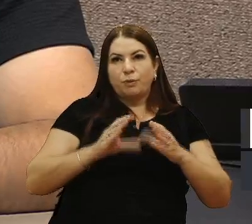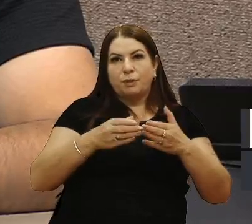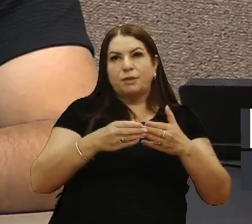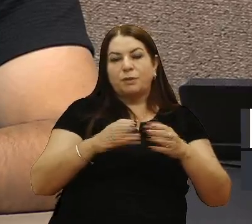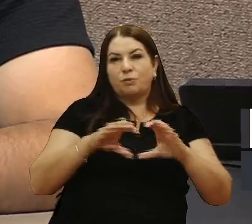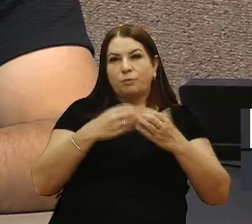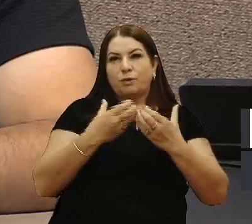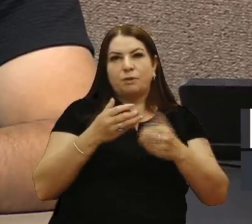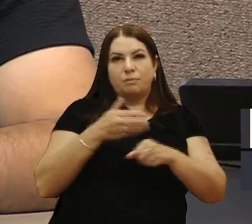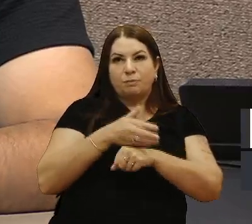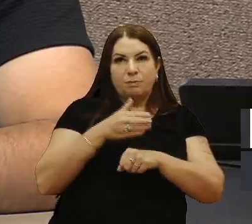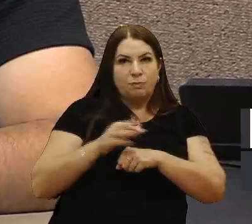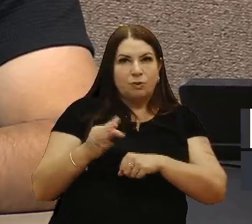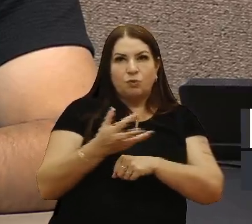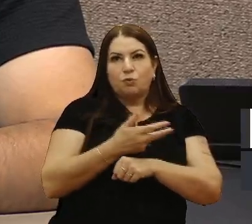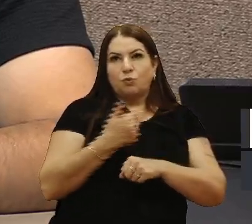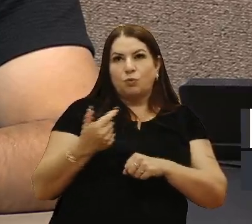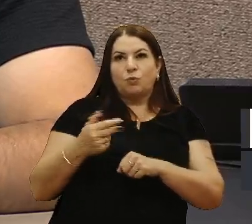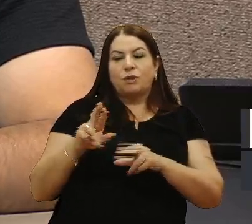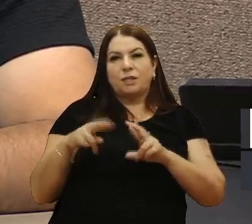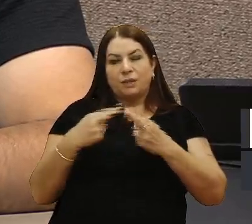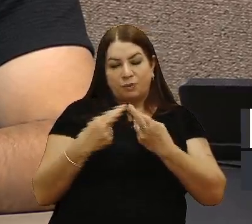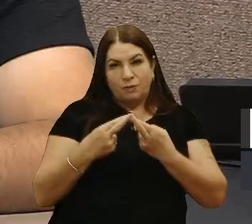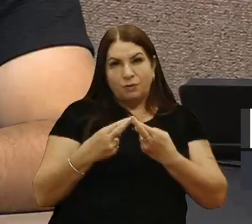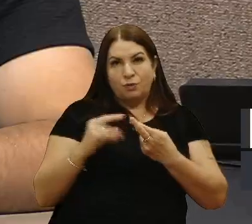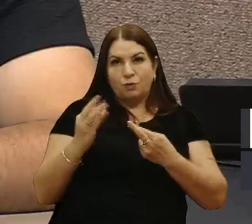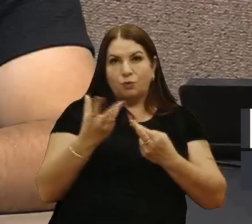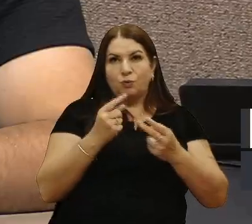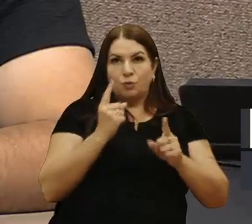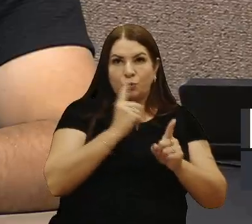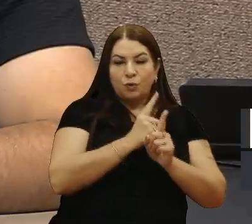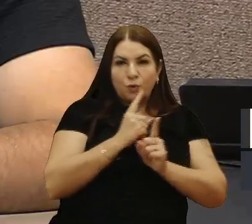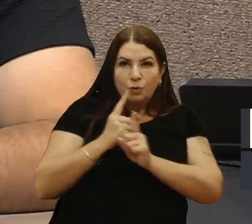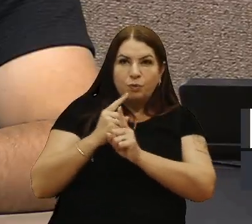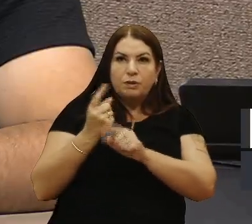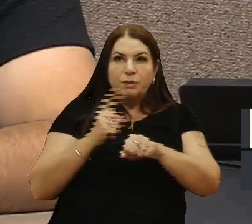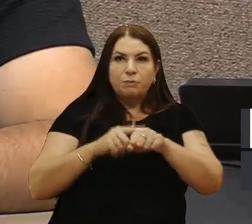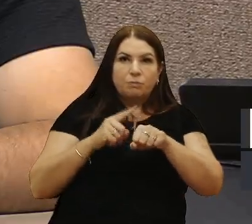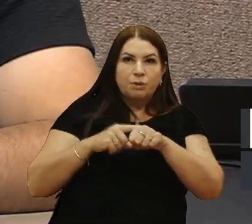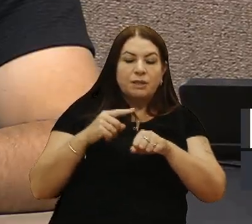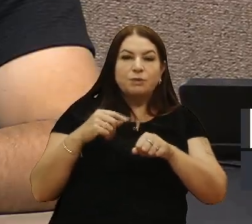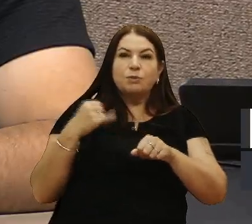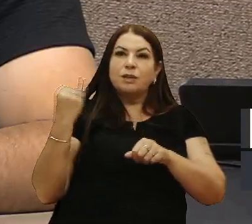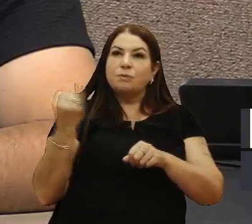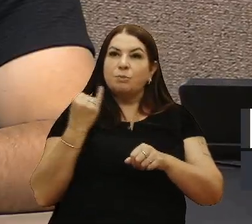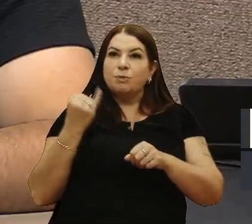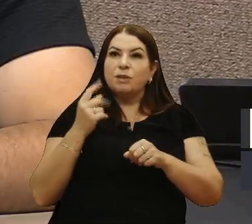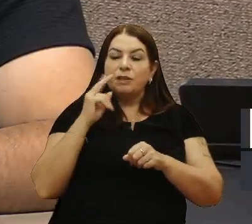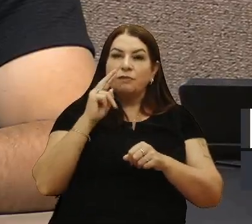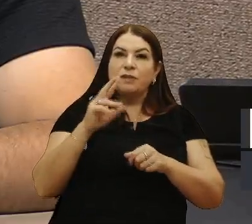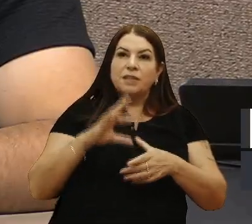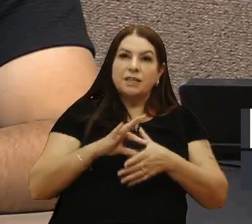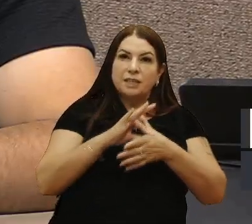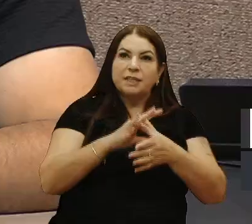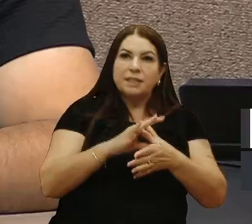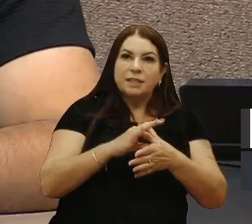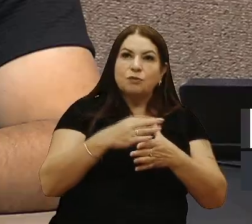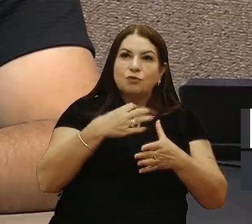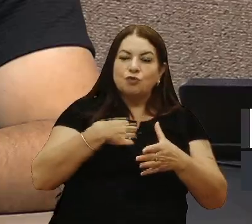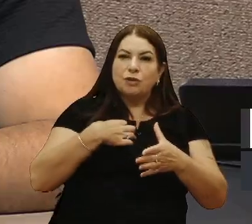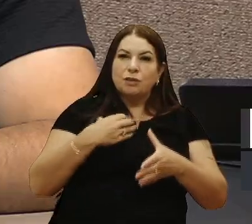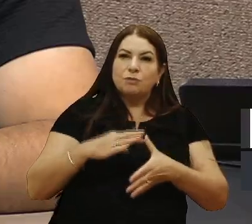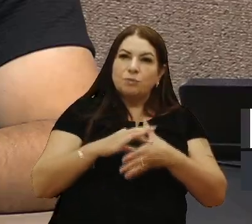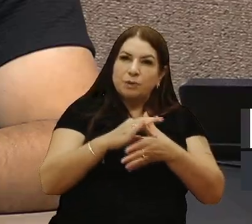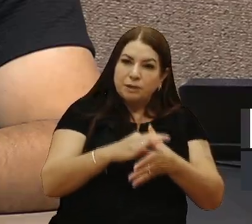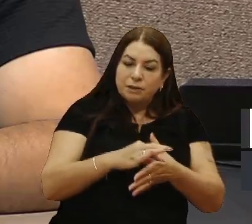fiz questão de participar de praticamente todas as reuniões, de todos os encontros, de todos os momentos que eram importantes e ver a liderança, a forma como ele